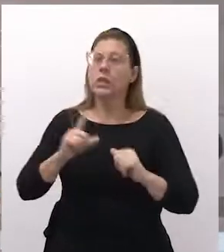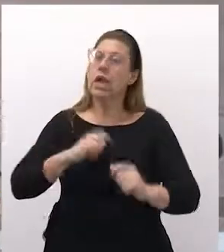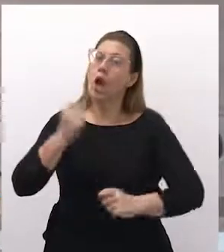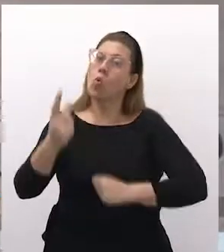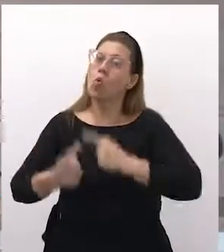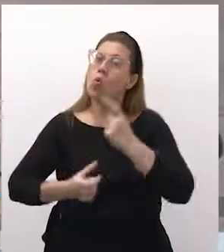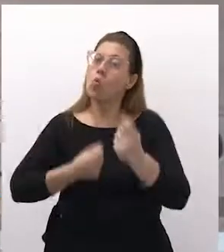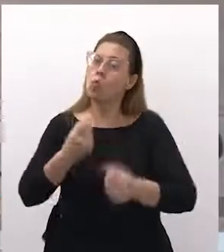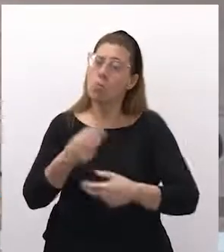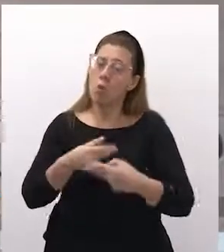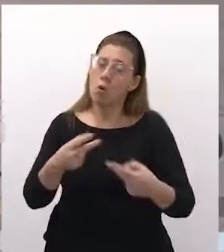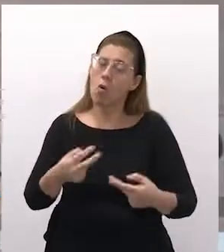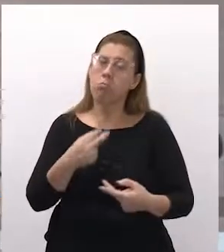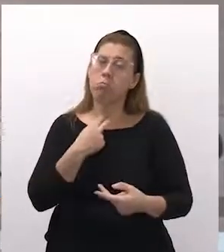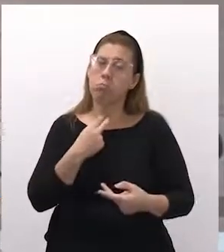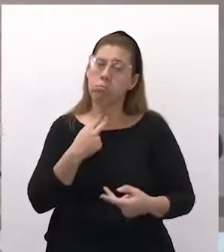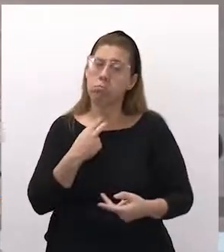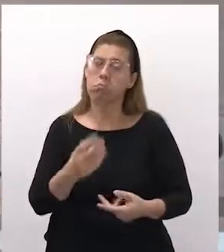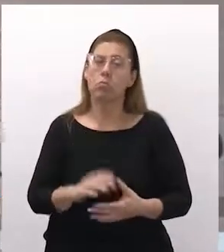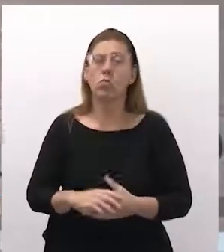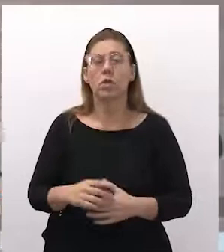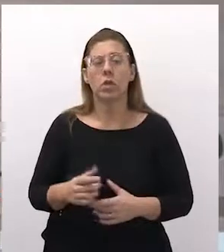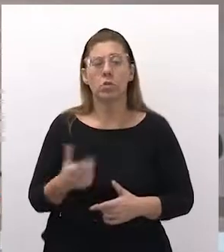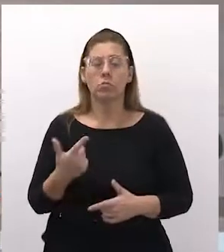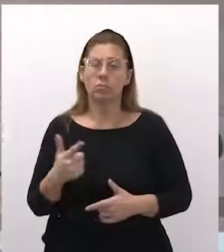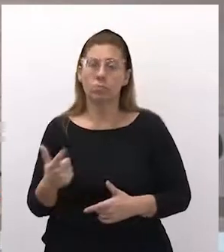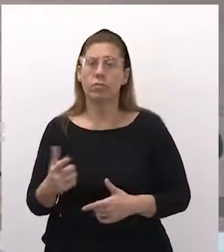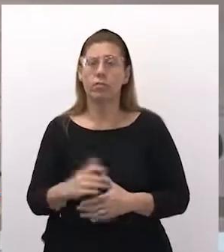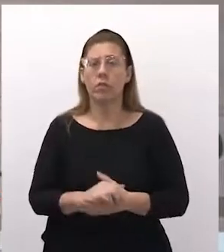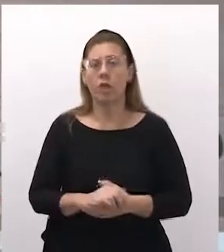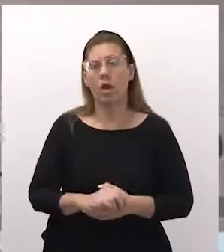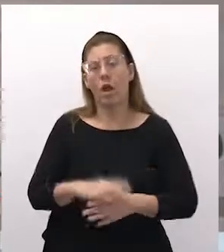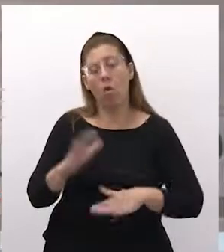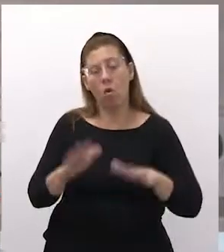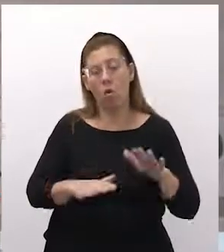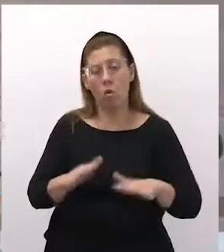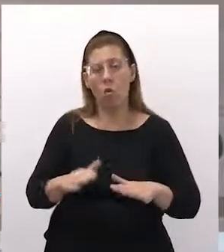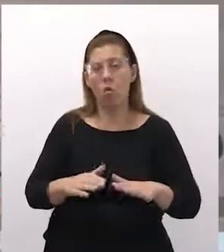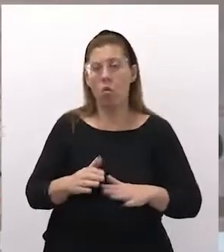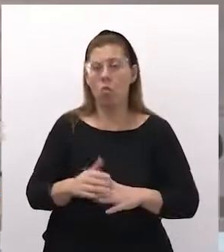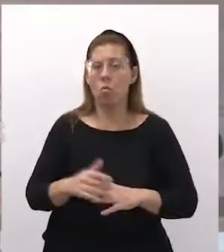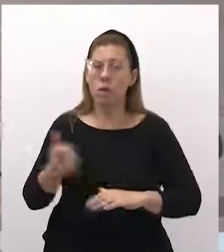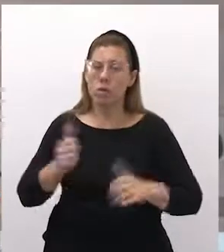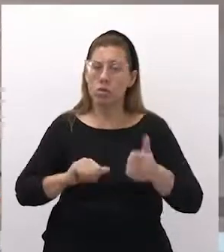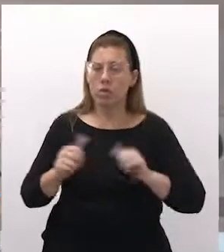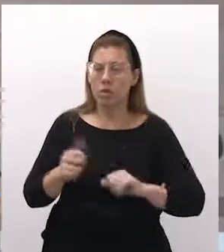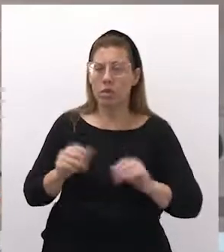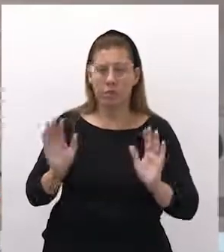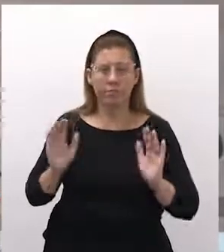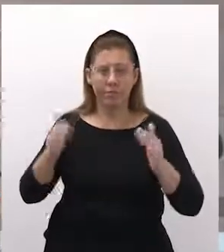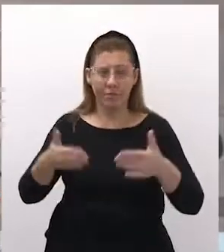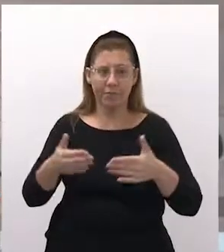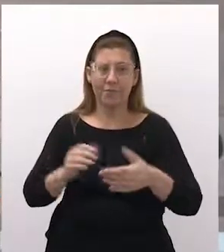algumas restrições que a gente vai ter aí nessa idade, de algumas atividades específicas que o legislador,